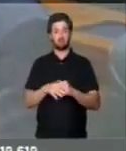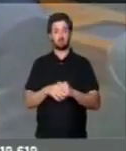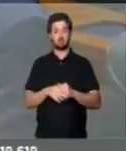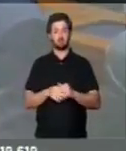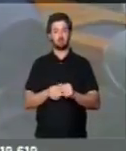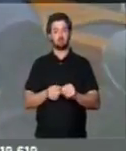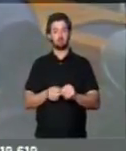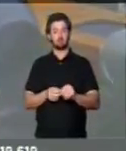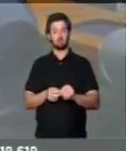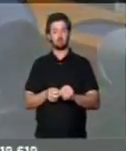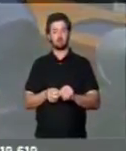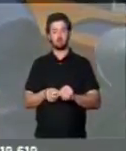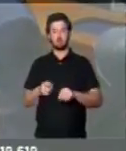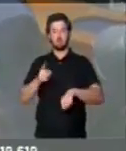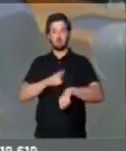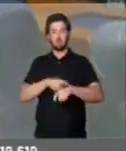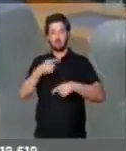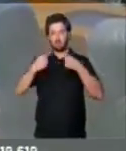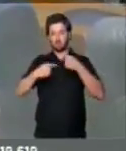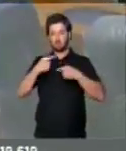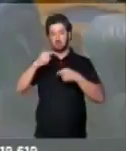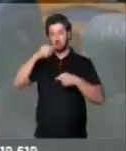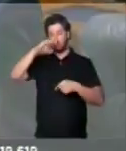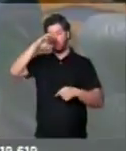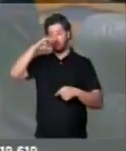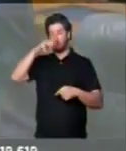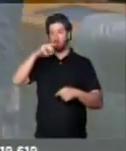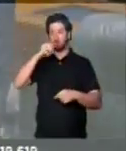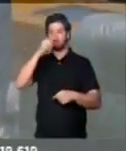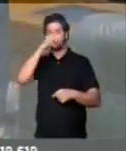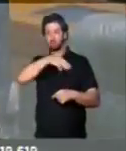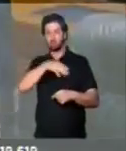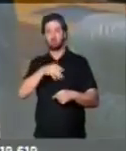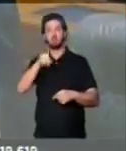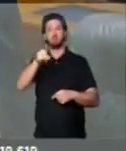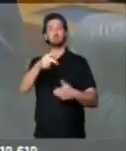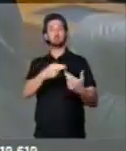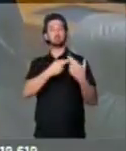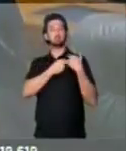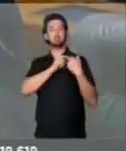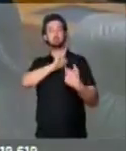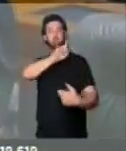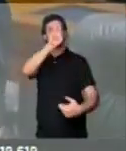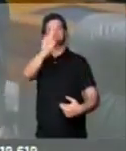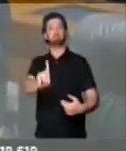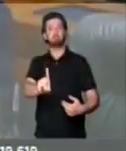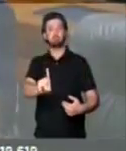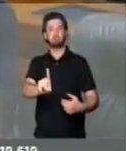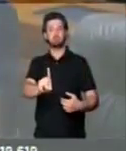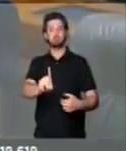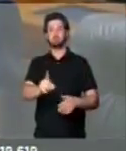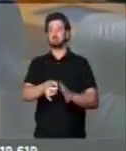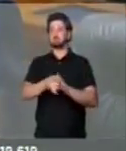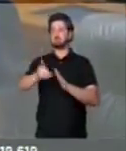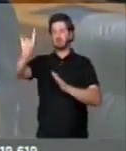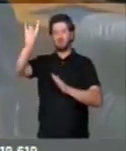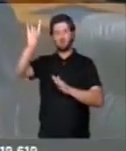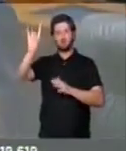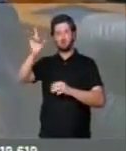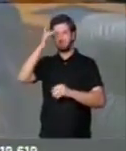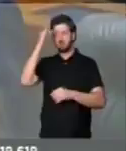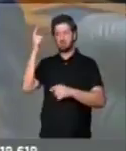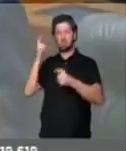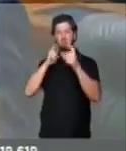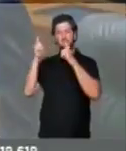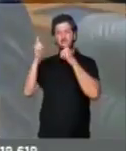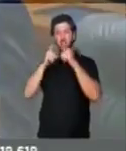momento febril da discussão, Vossa Excelência assume o papel e rejeita as